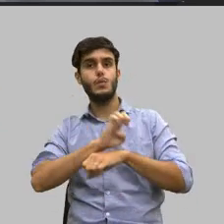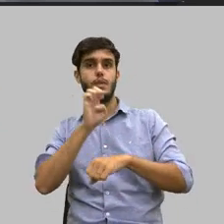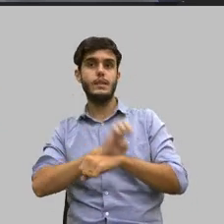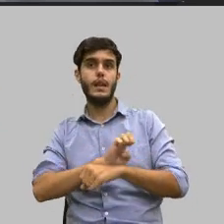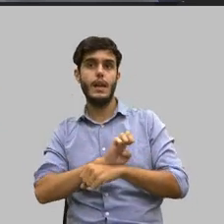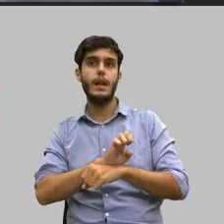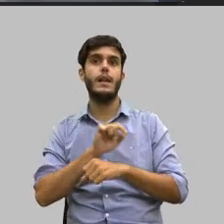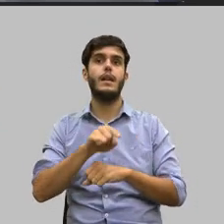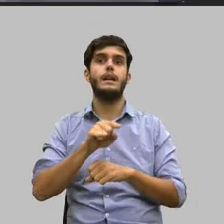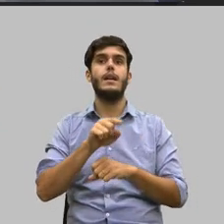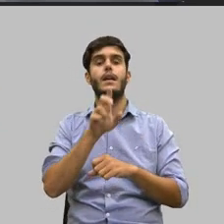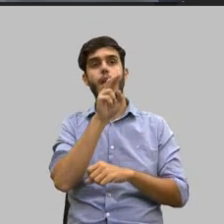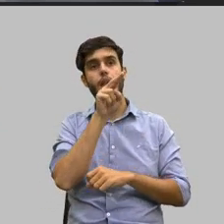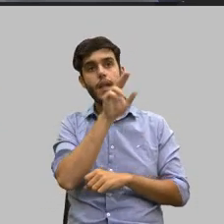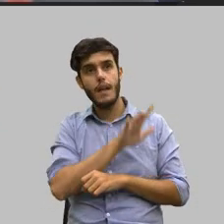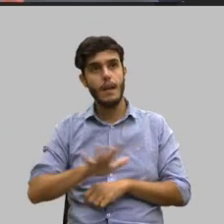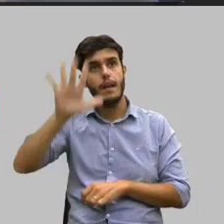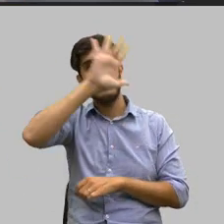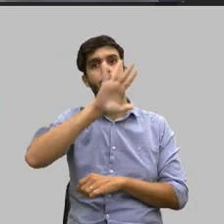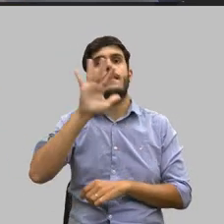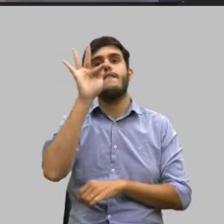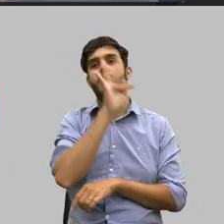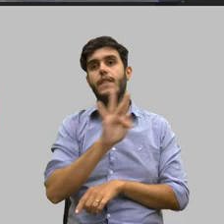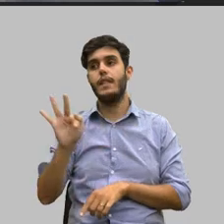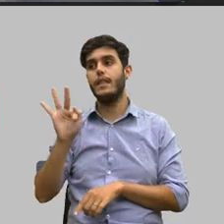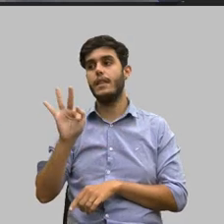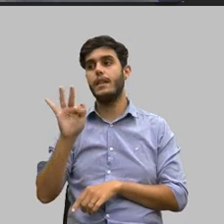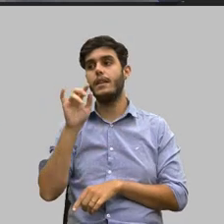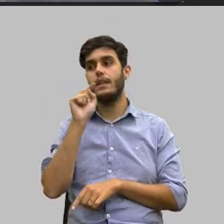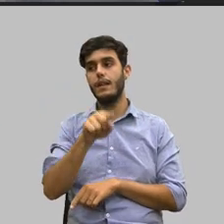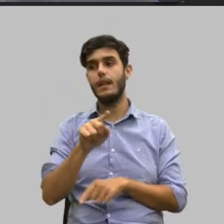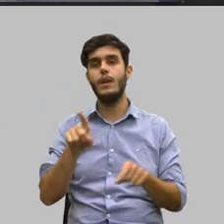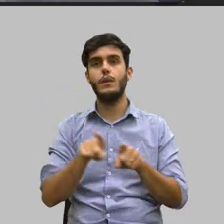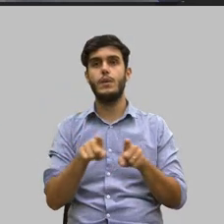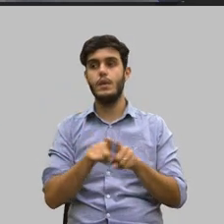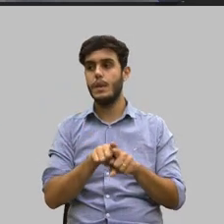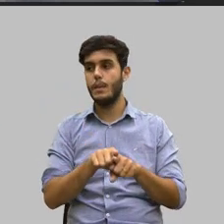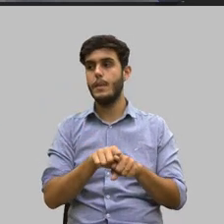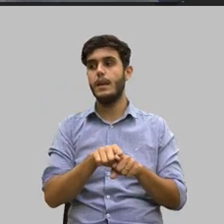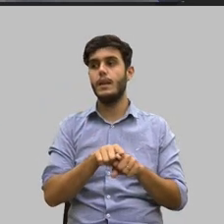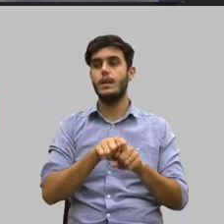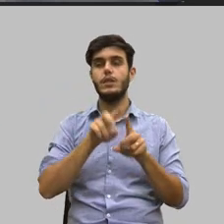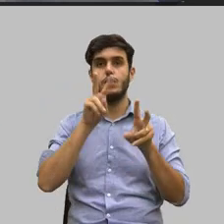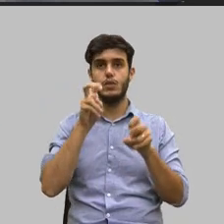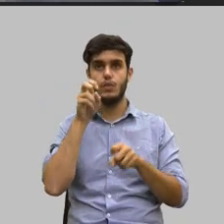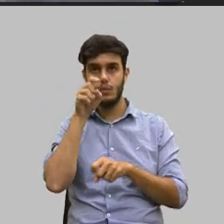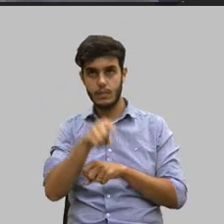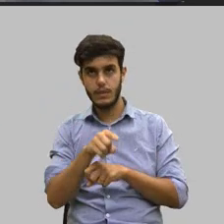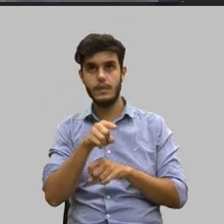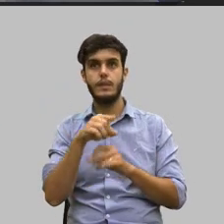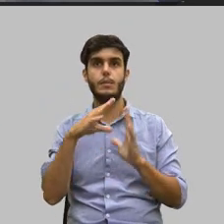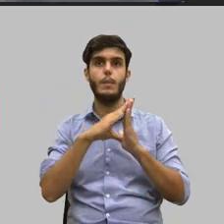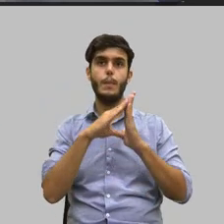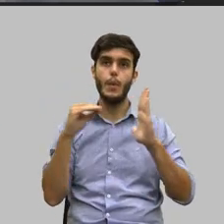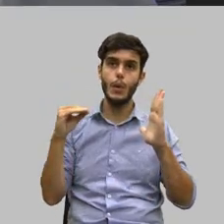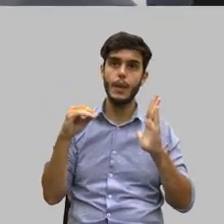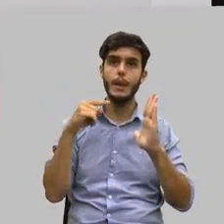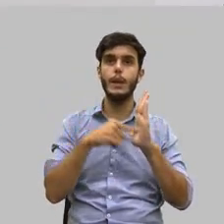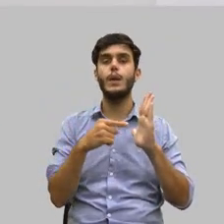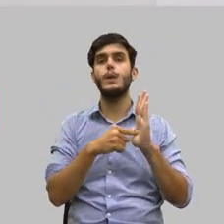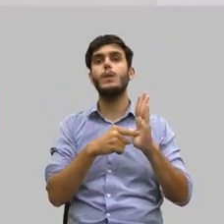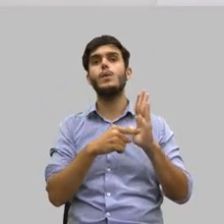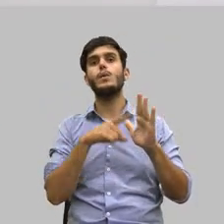a nível Federal houve uma desmobilização dessa dessa desse modelo o governo do estado